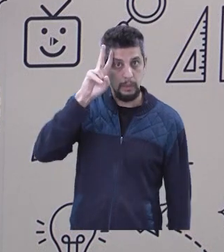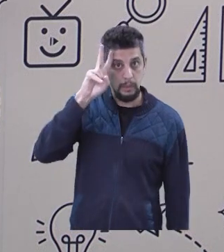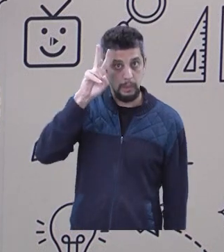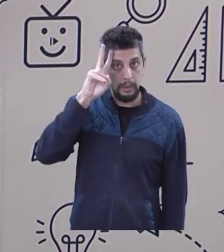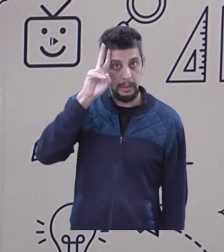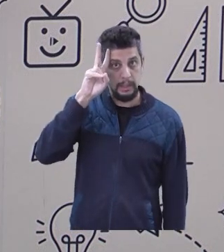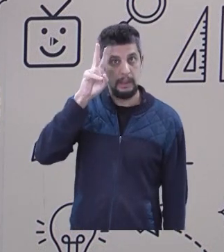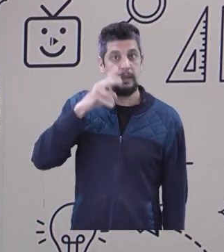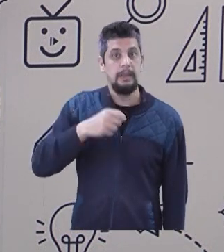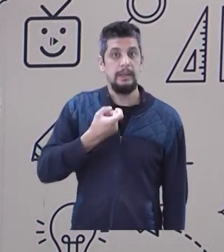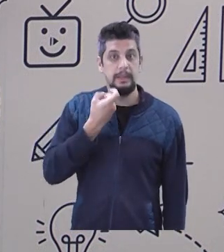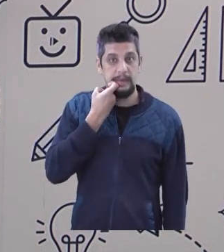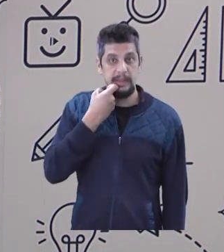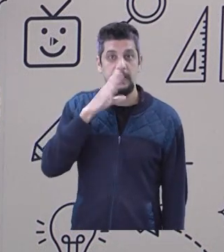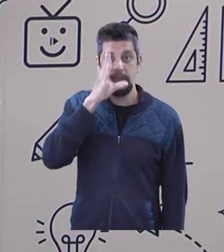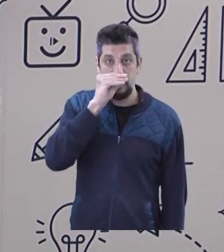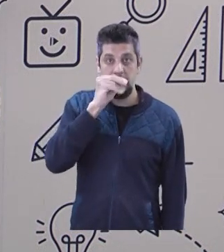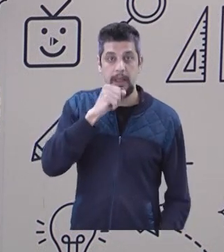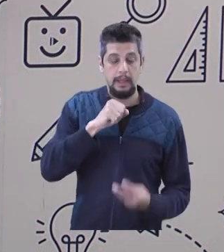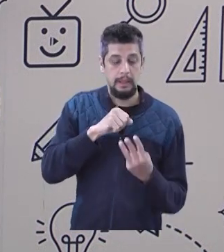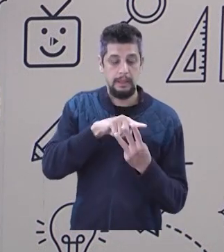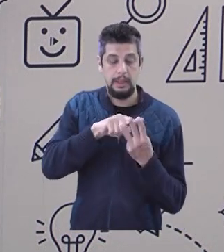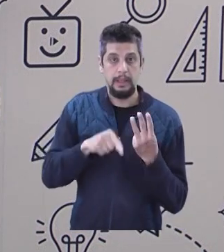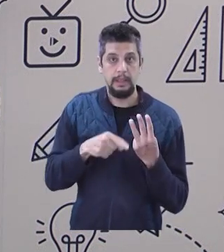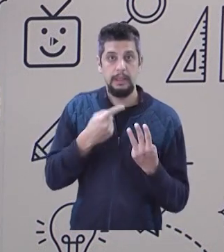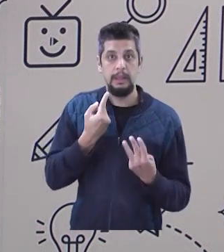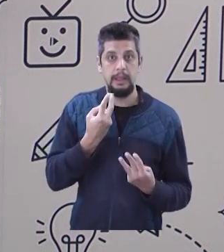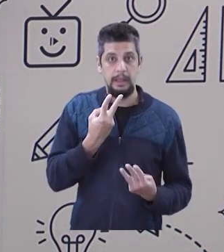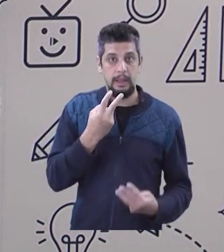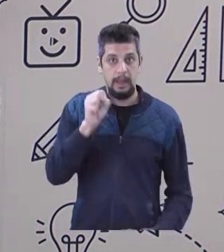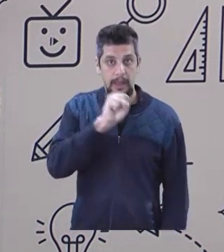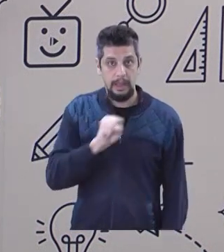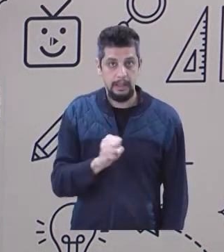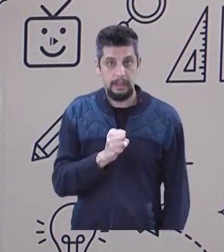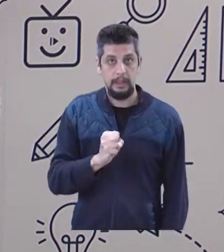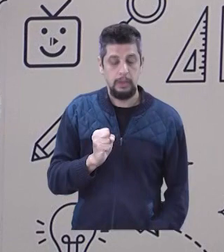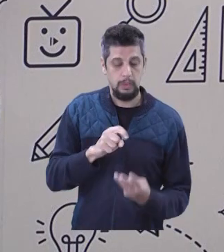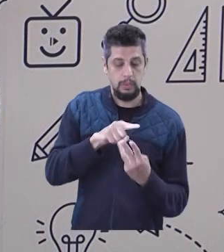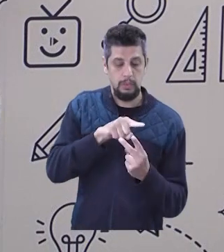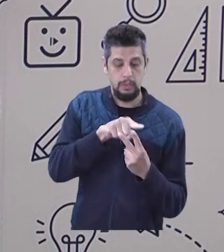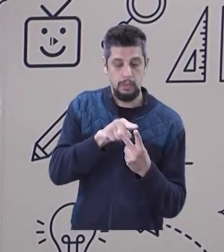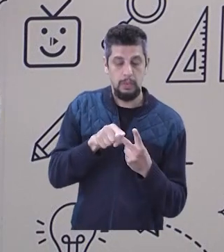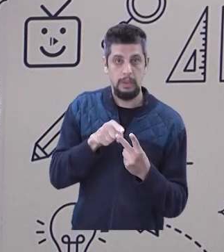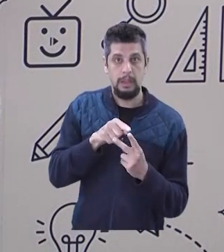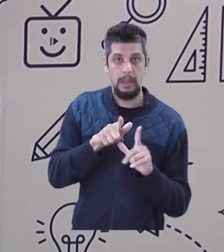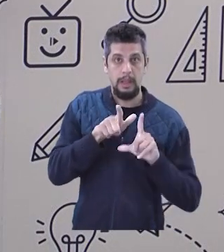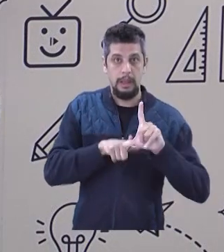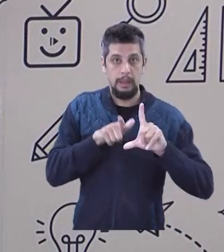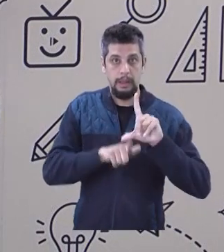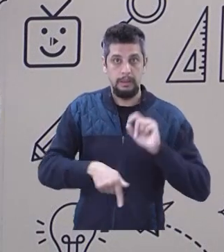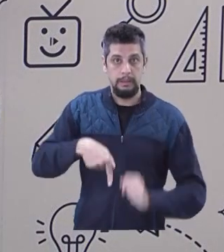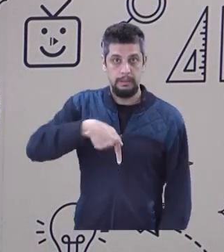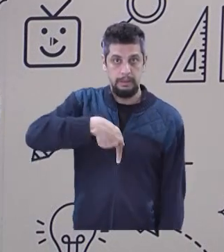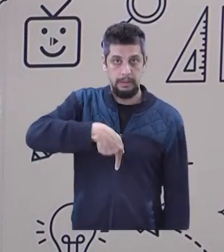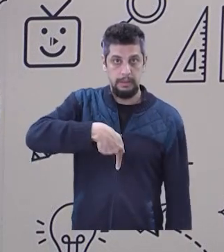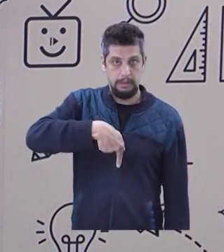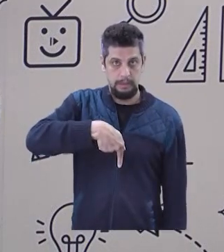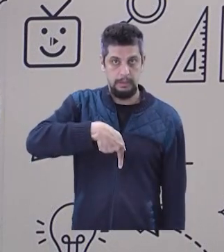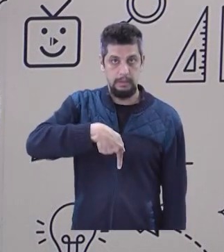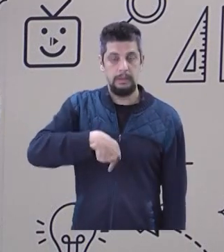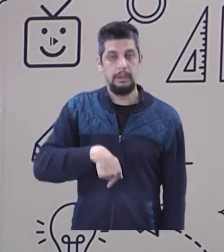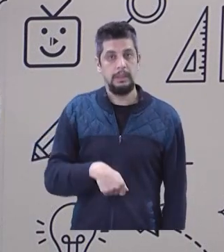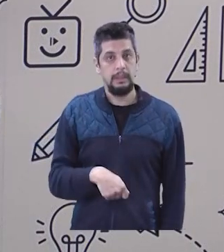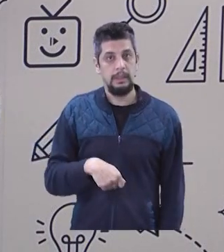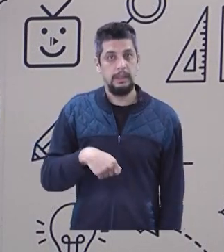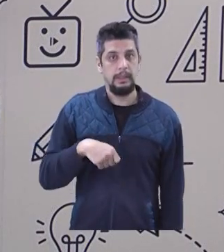Com a letra S, segunda-feira, sexta-feira e sábado. Uhum. E 2 com a letra Q, quarta-feira e